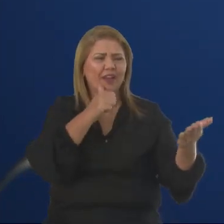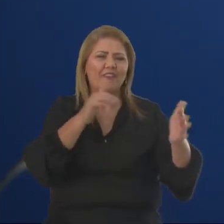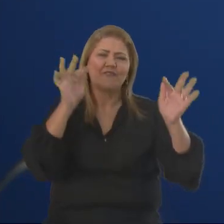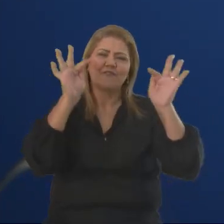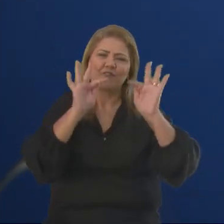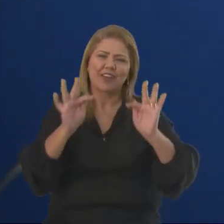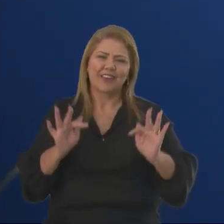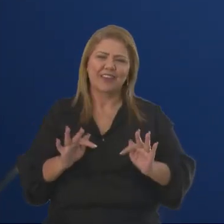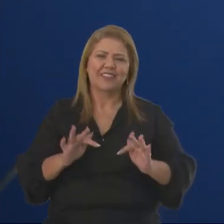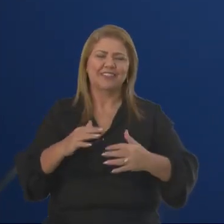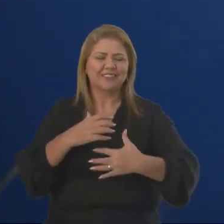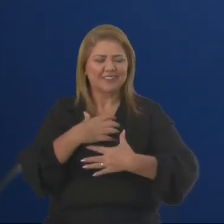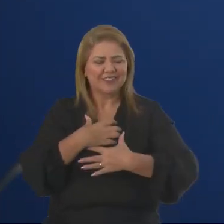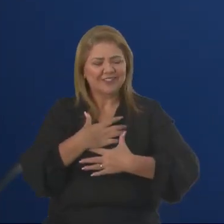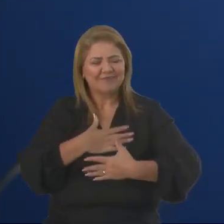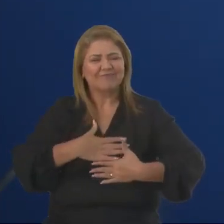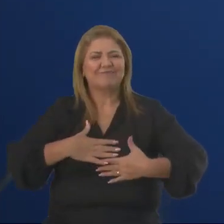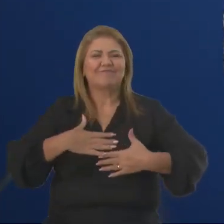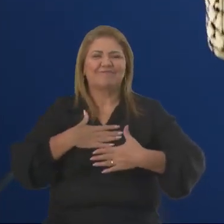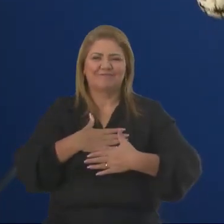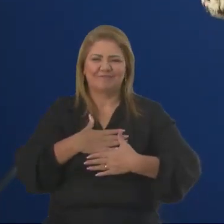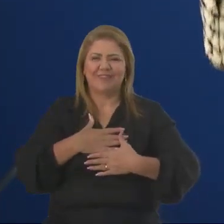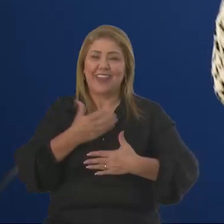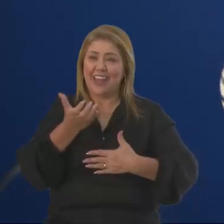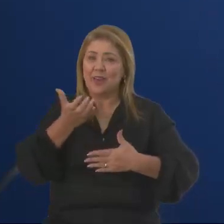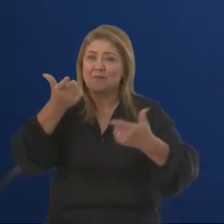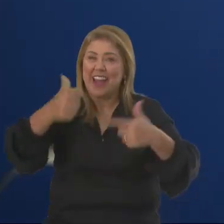e honradas com a homenagem. Queremos mais.